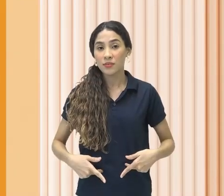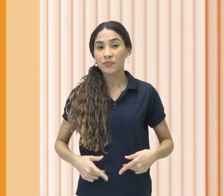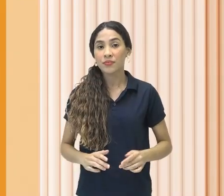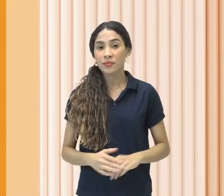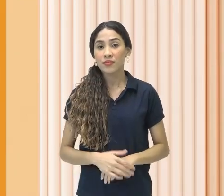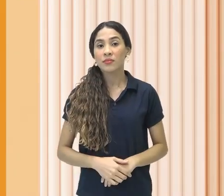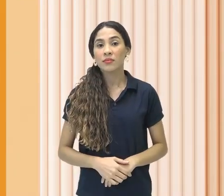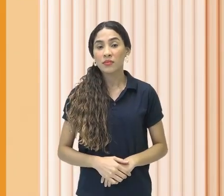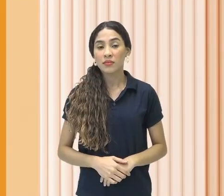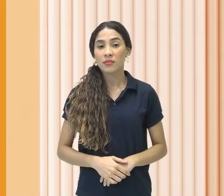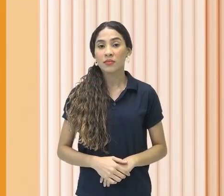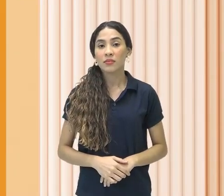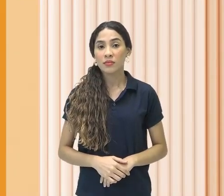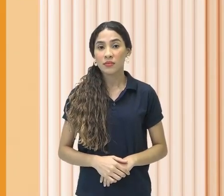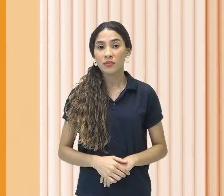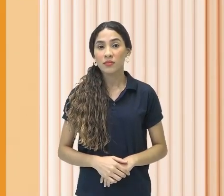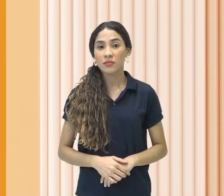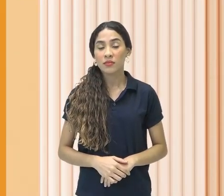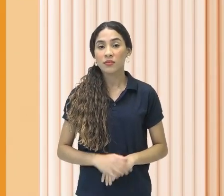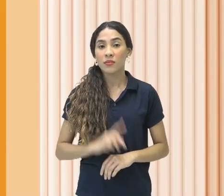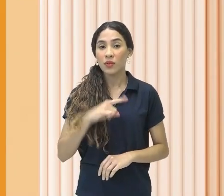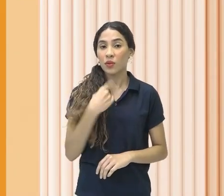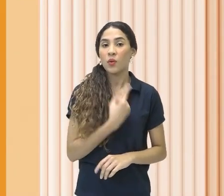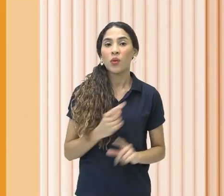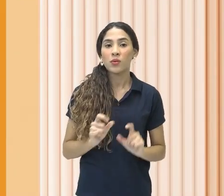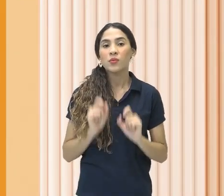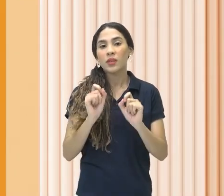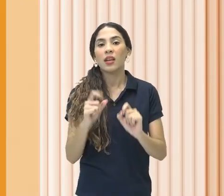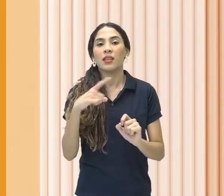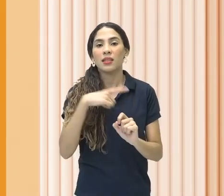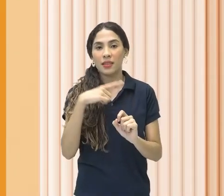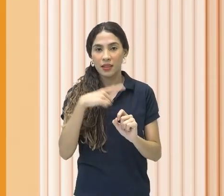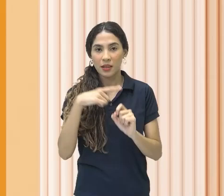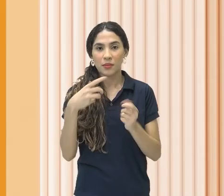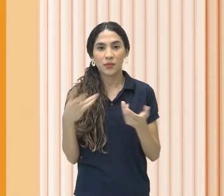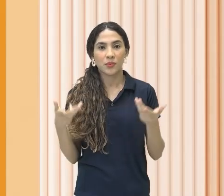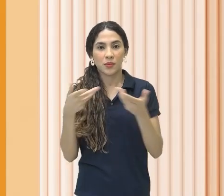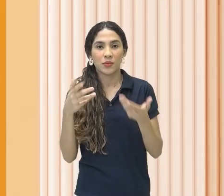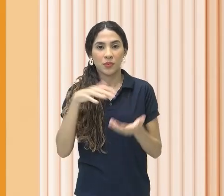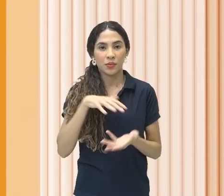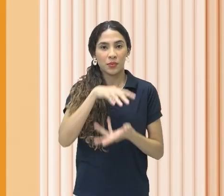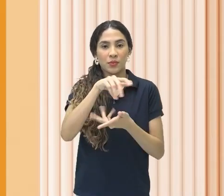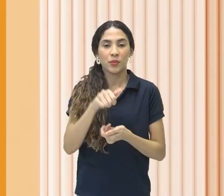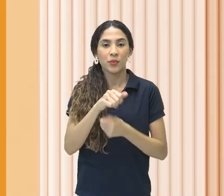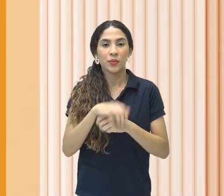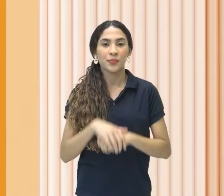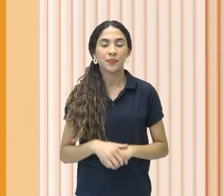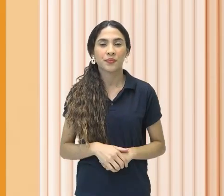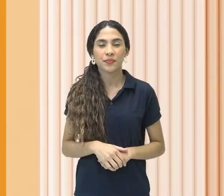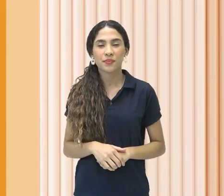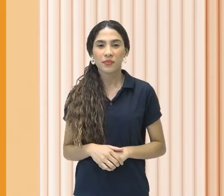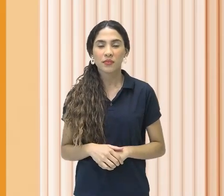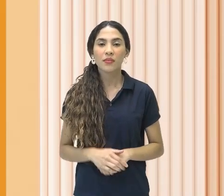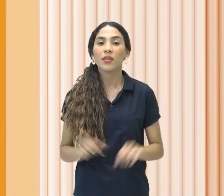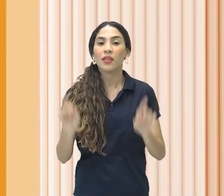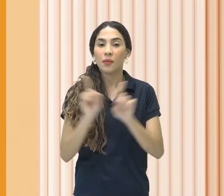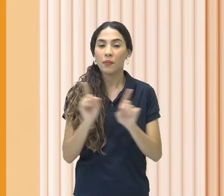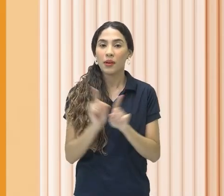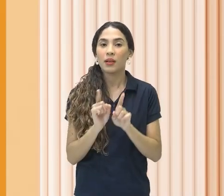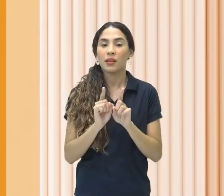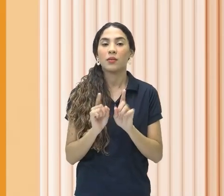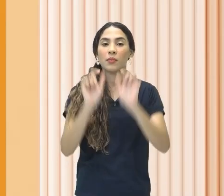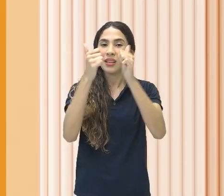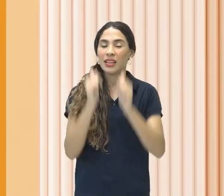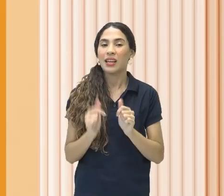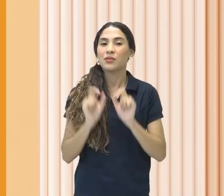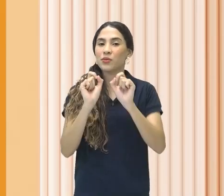trabalho que nós temos no mundo contemporâneo, nós temos uma concepção do que